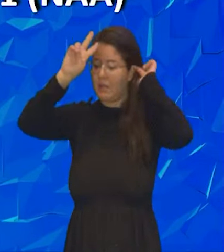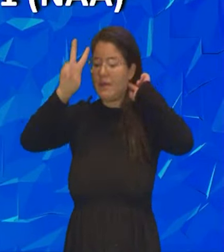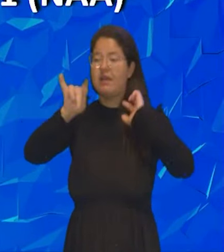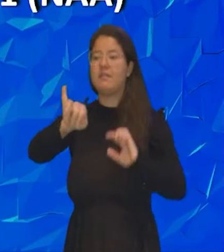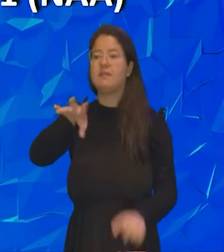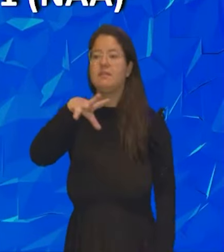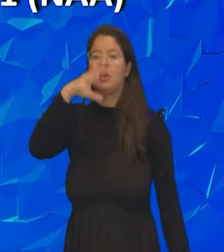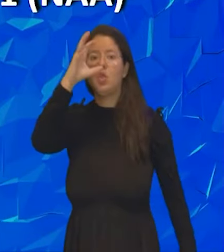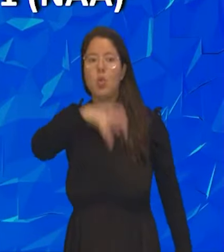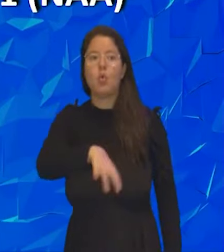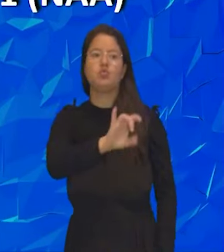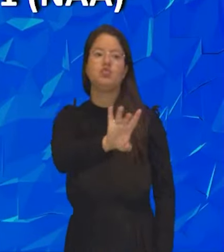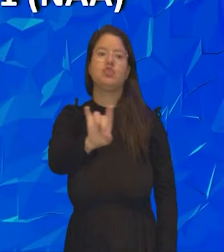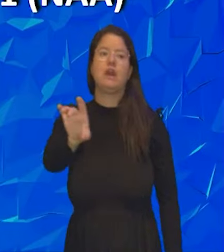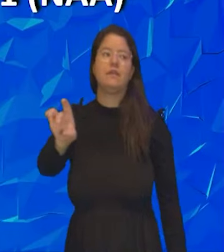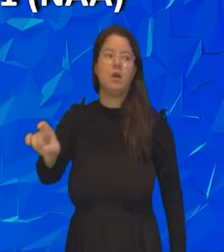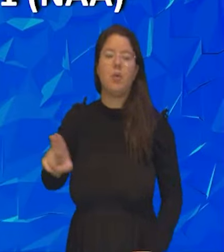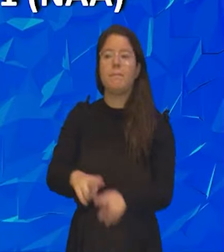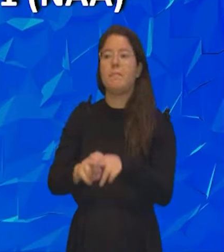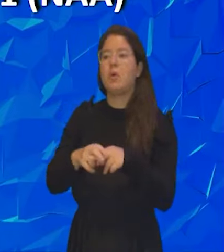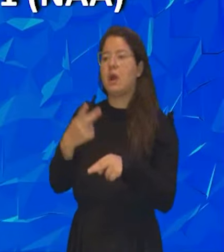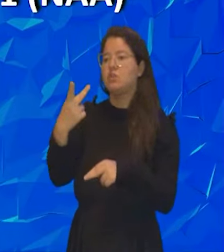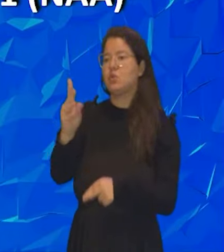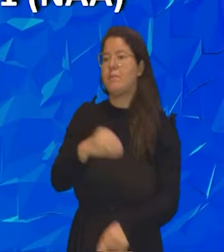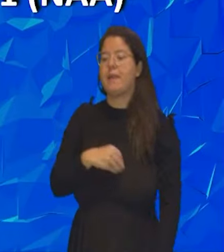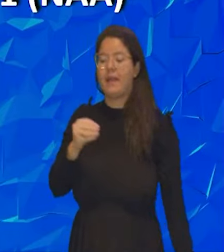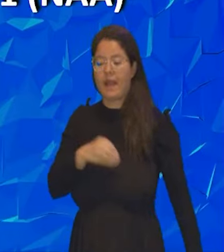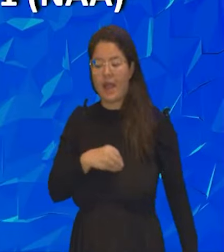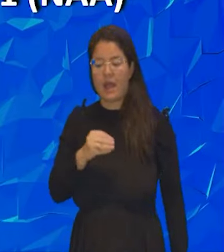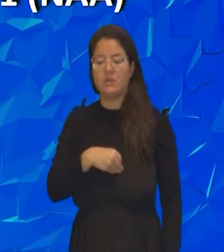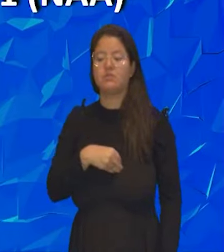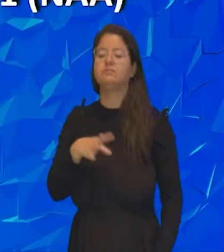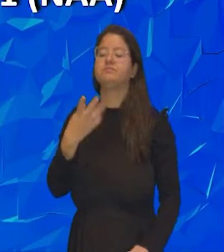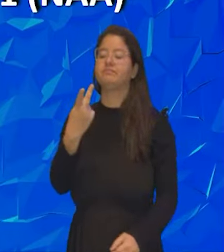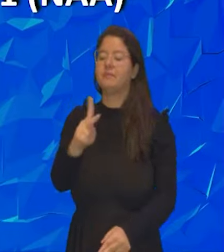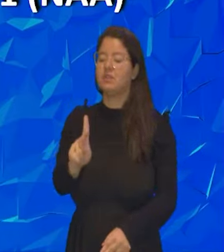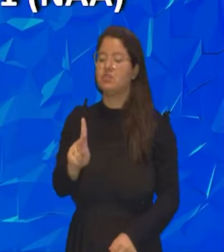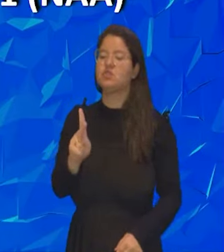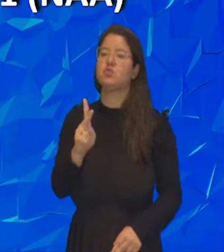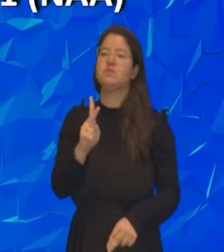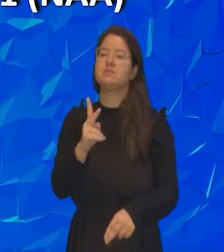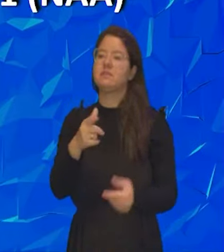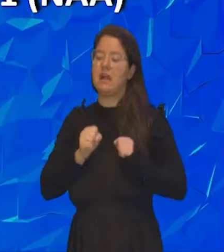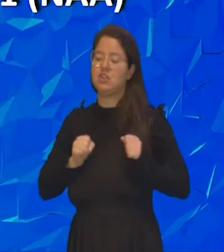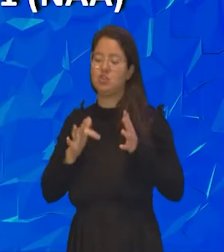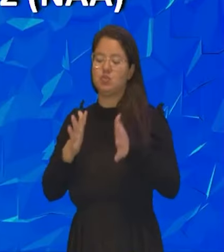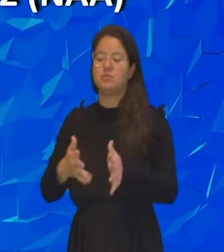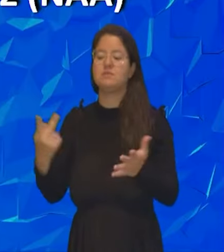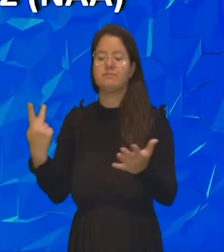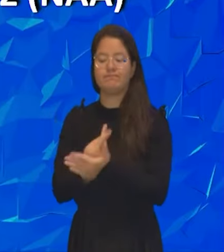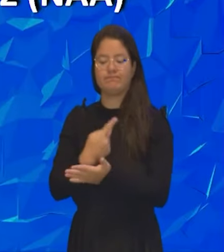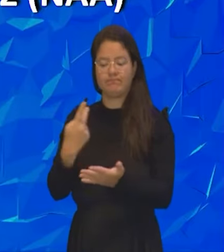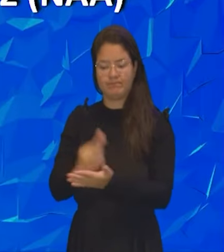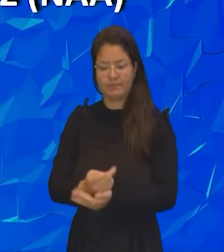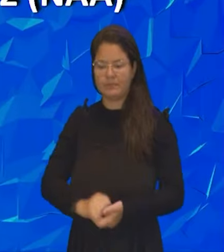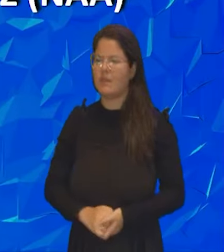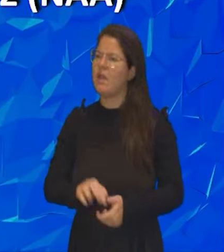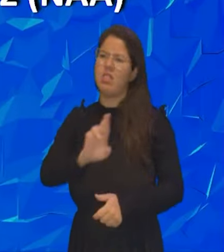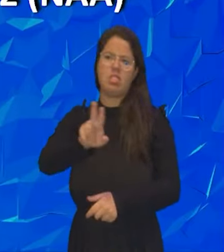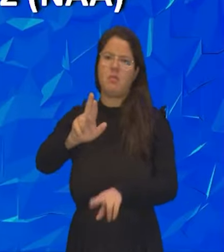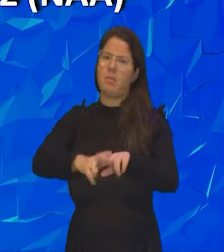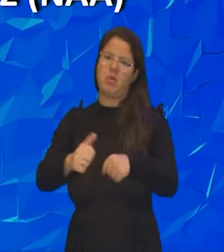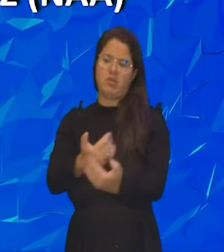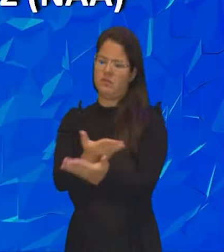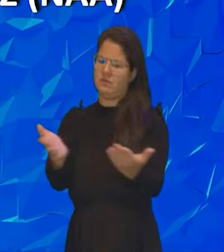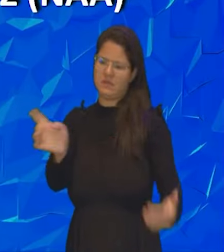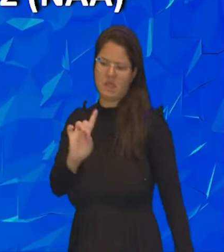de vocês mesmos por causa das suas iniquidades e das suas abominações. Não é por